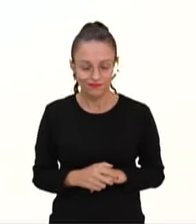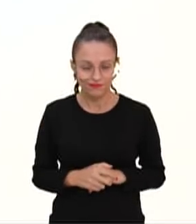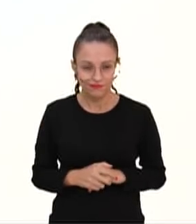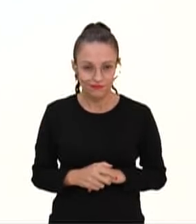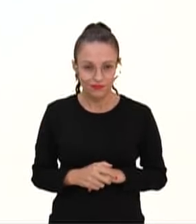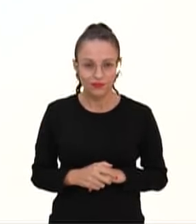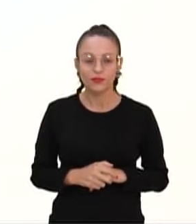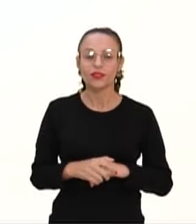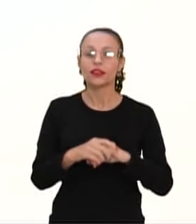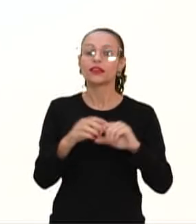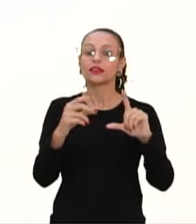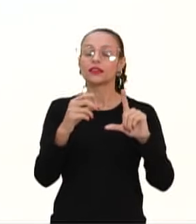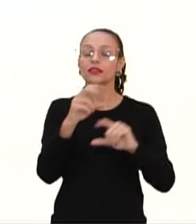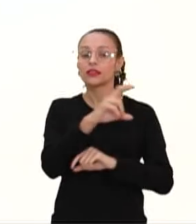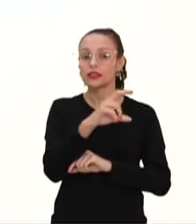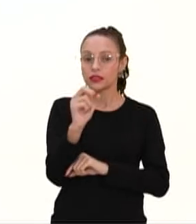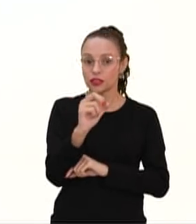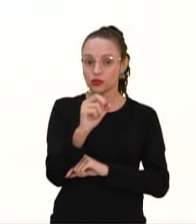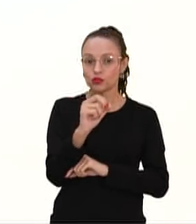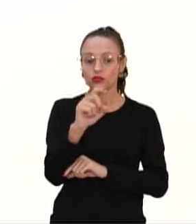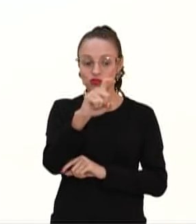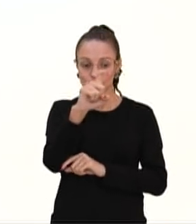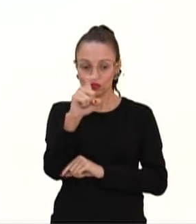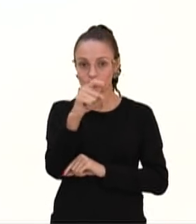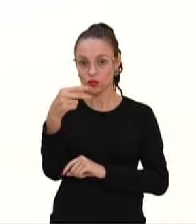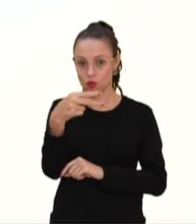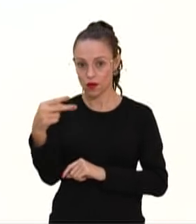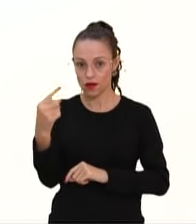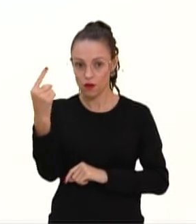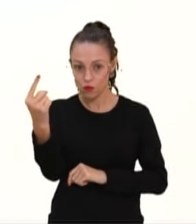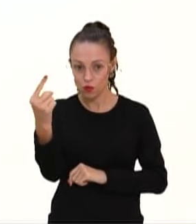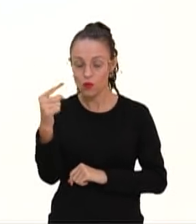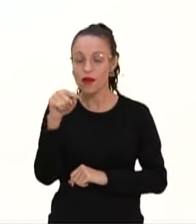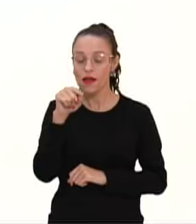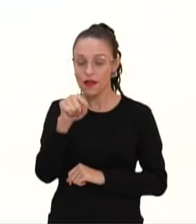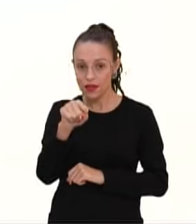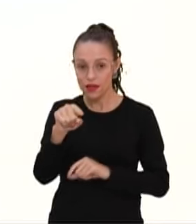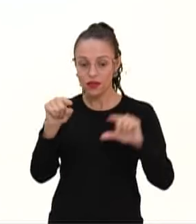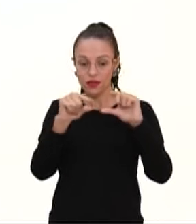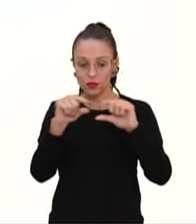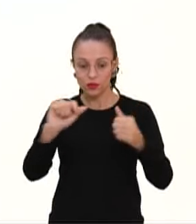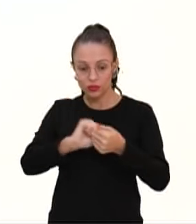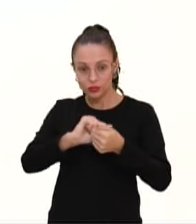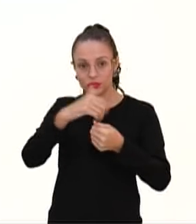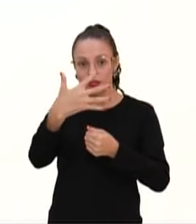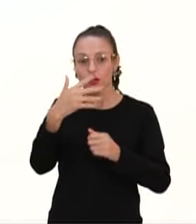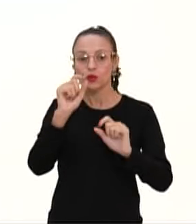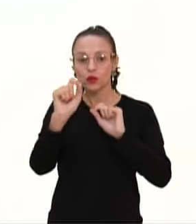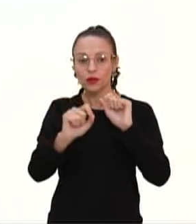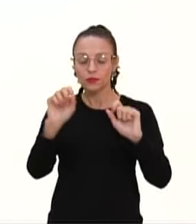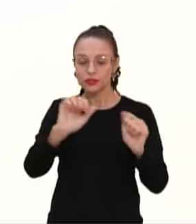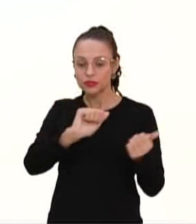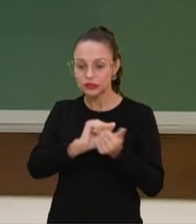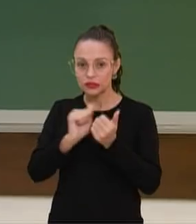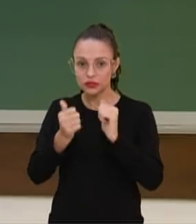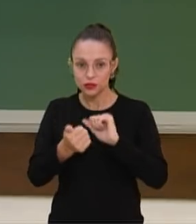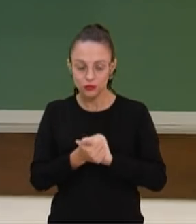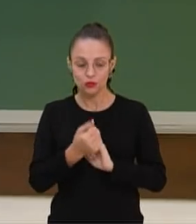Então, 500 elevado a x igual a 1. Estou numa equação exponencial, eu preciso reescrever o